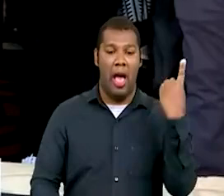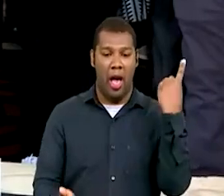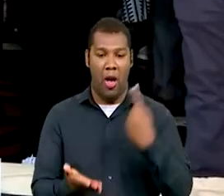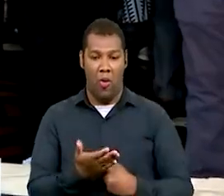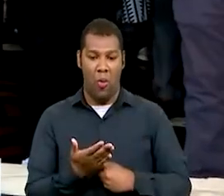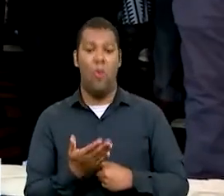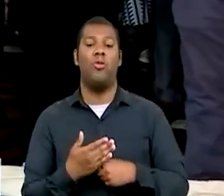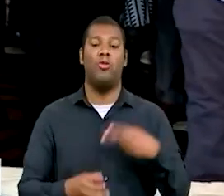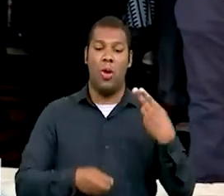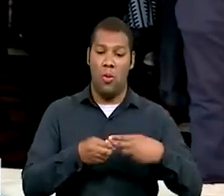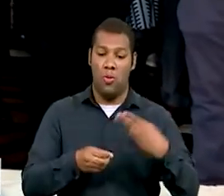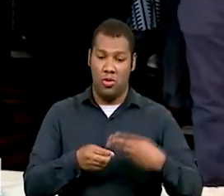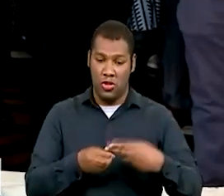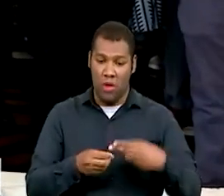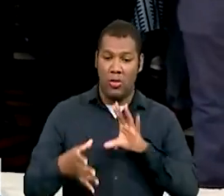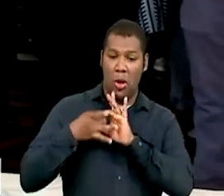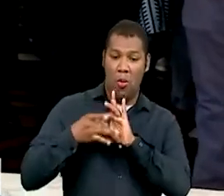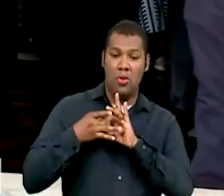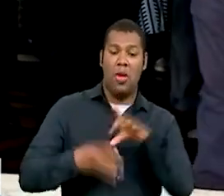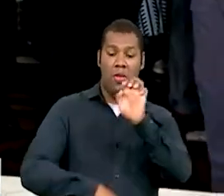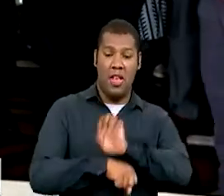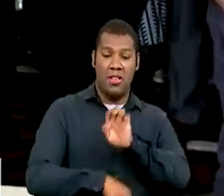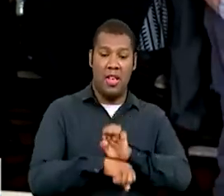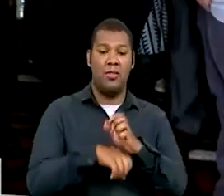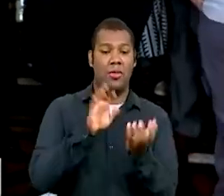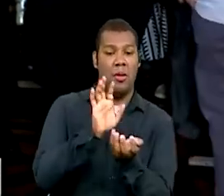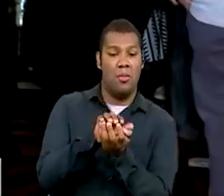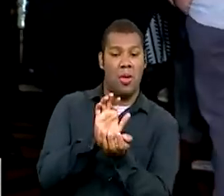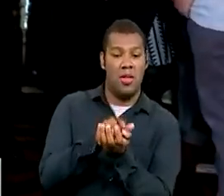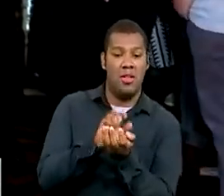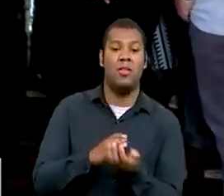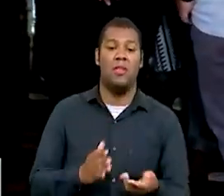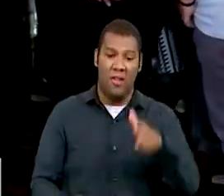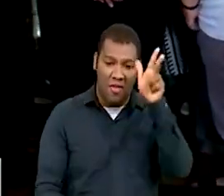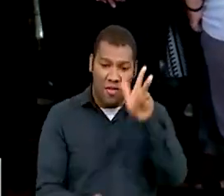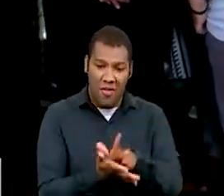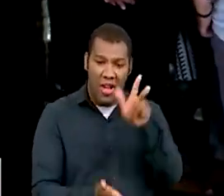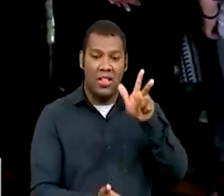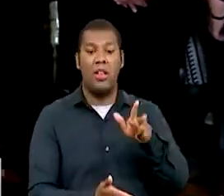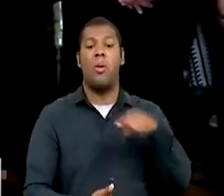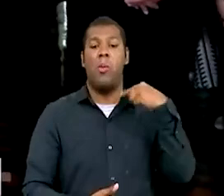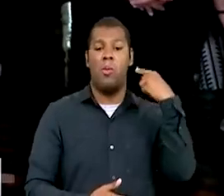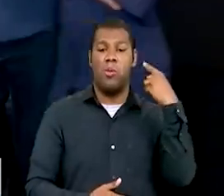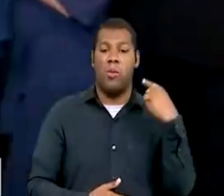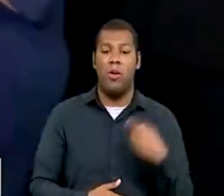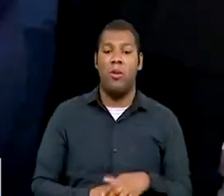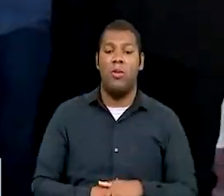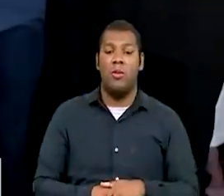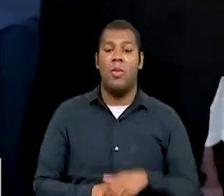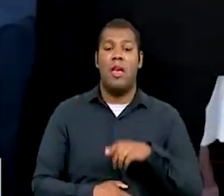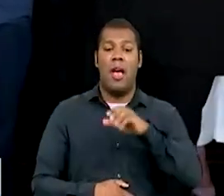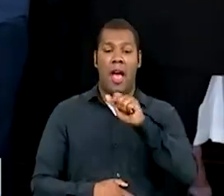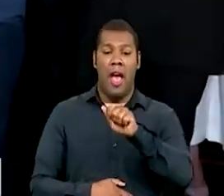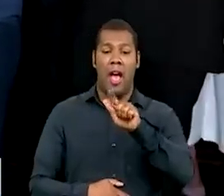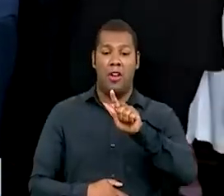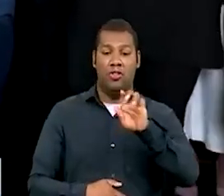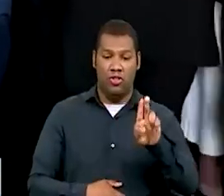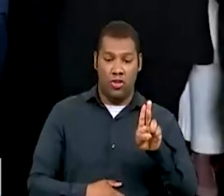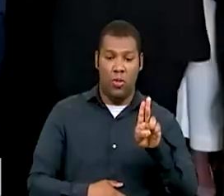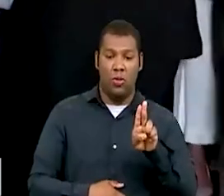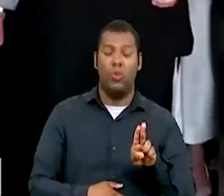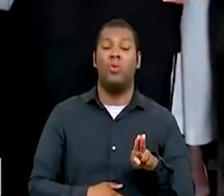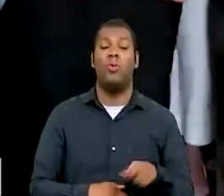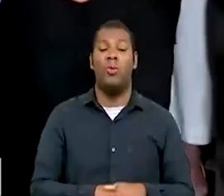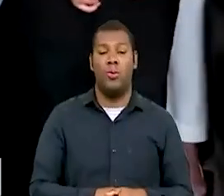celebrado entre a União e o Estado de Pernambuco foi protocolado pela Advocacia-Geral da União no Supremo Tribunal Federal, no dia 10